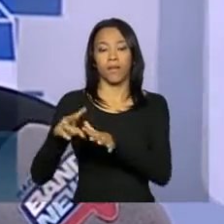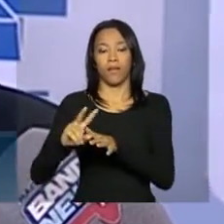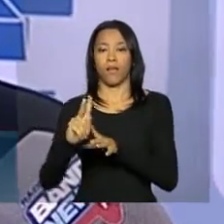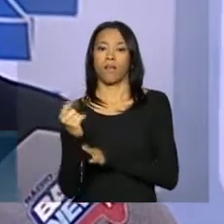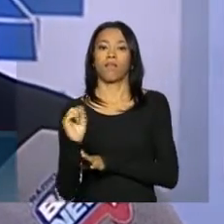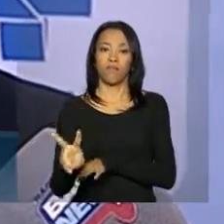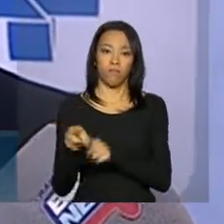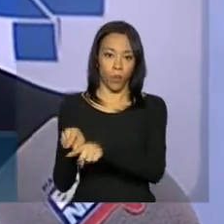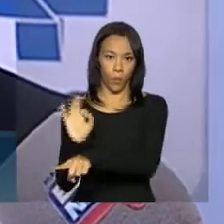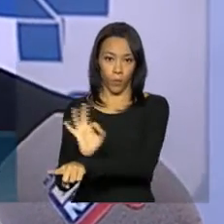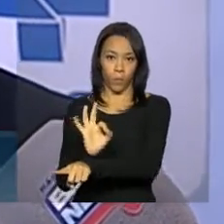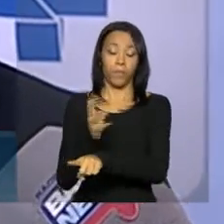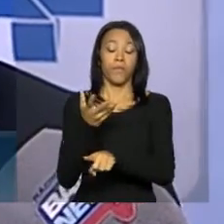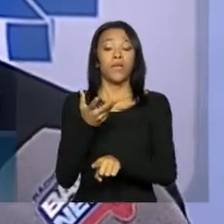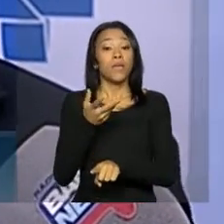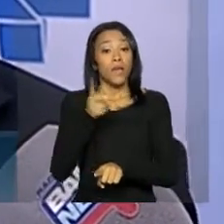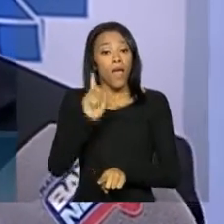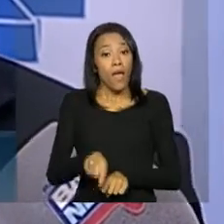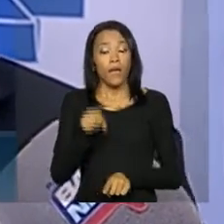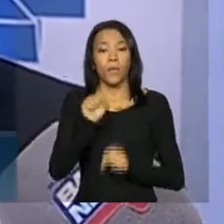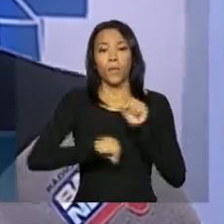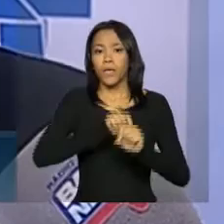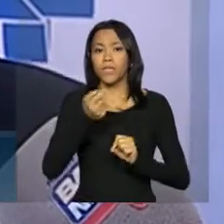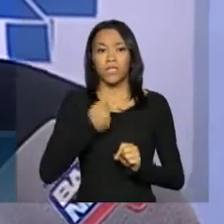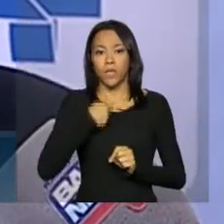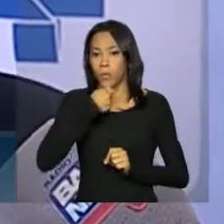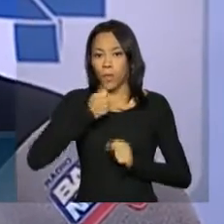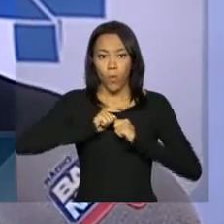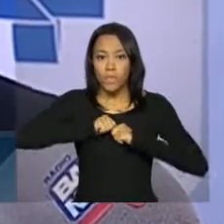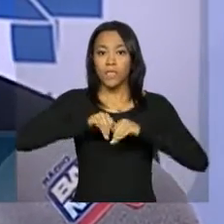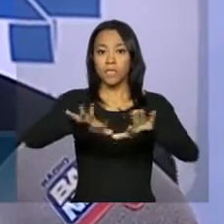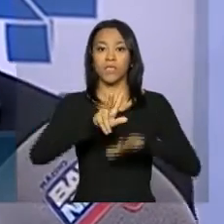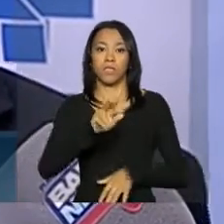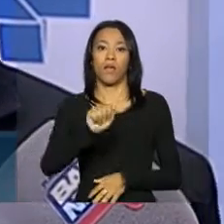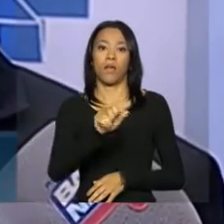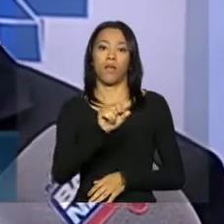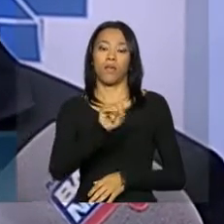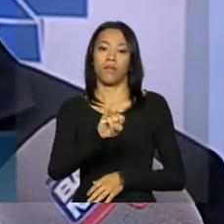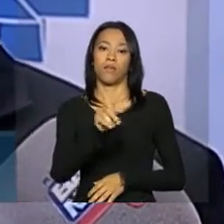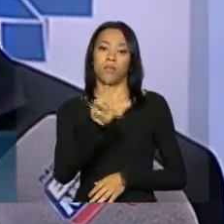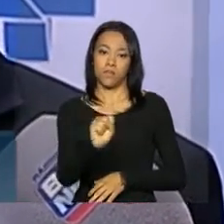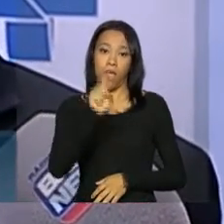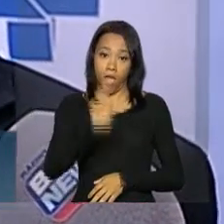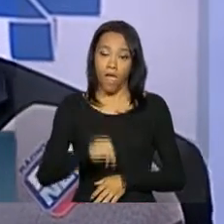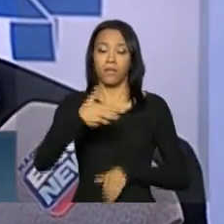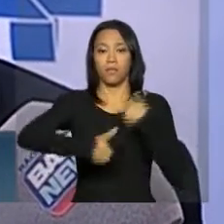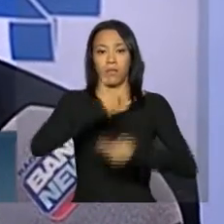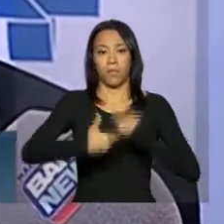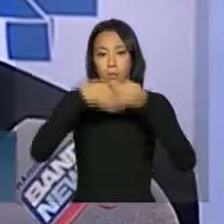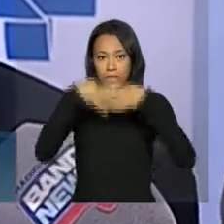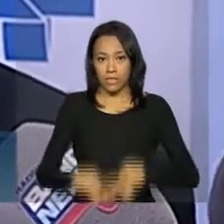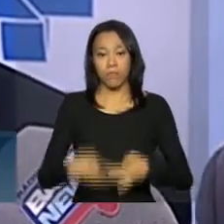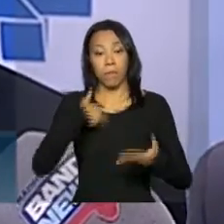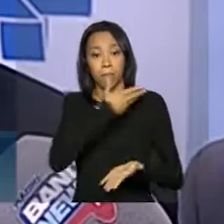atenção aqui que uma das maneiras mais eficientes de não transmitir a AIDS é fazer o tratamento adequadamente para perder